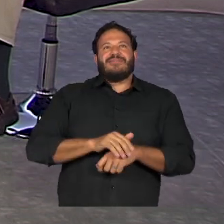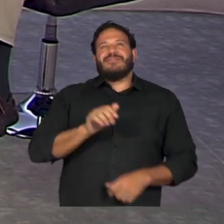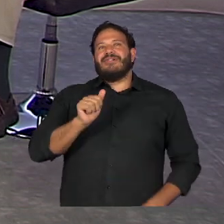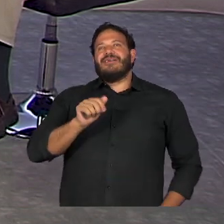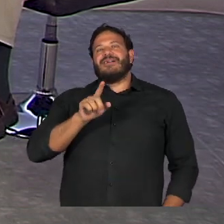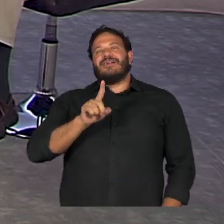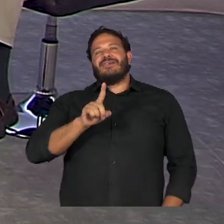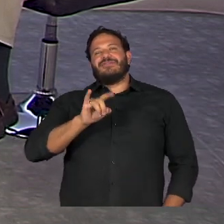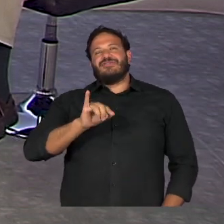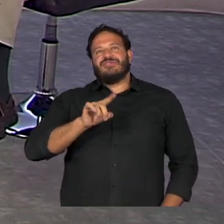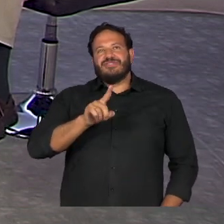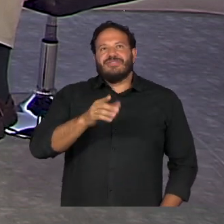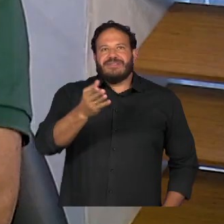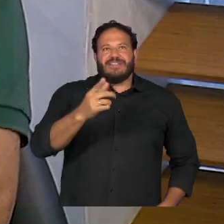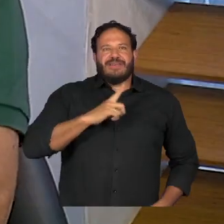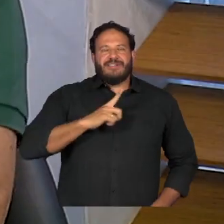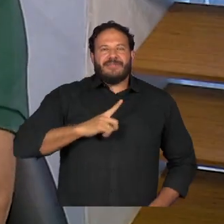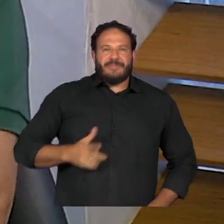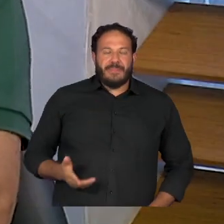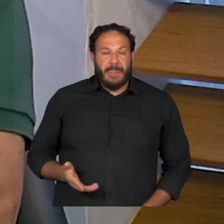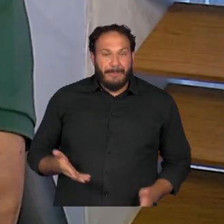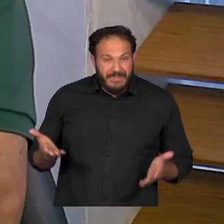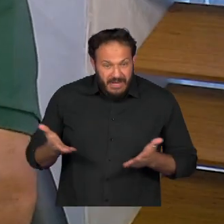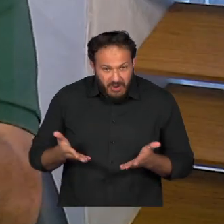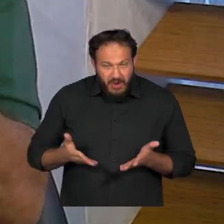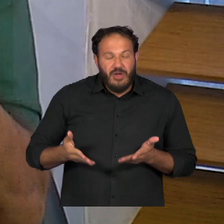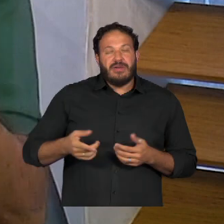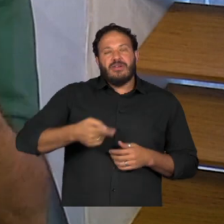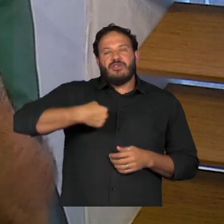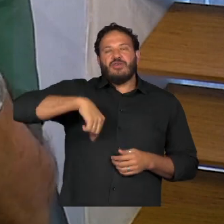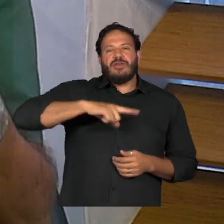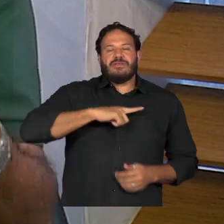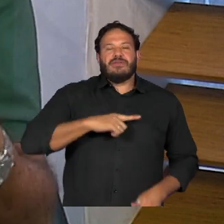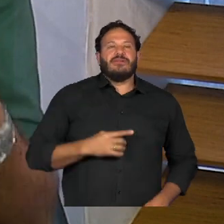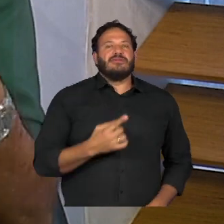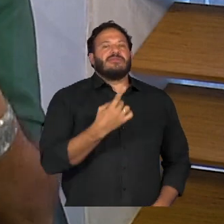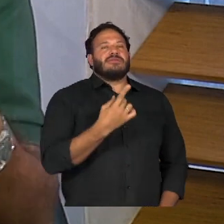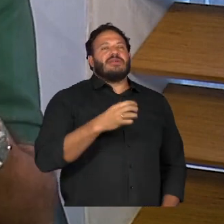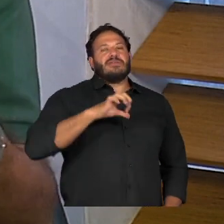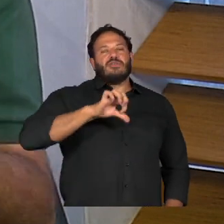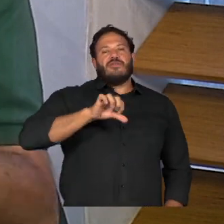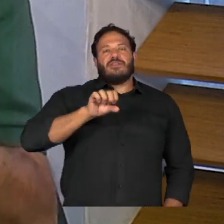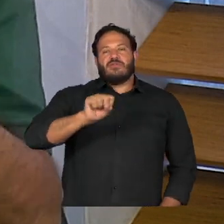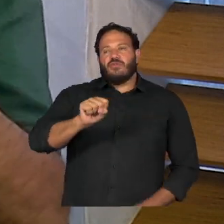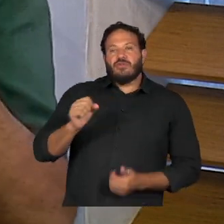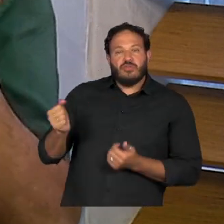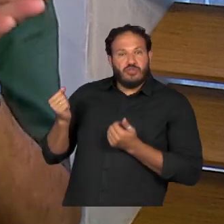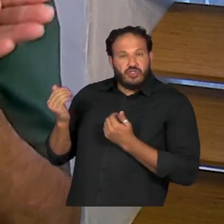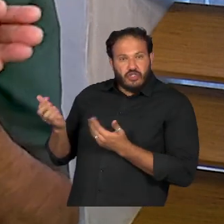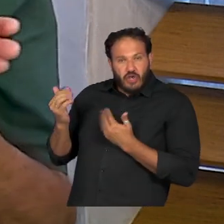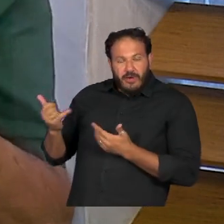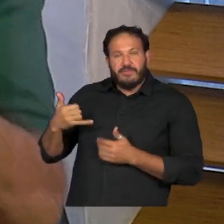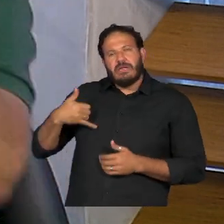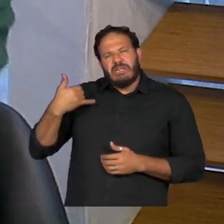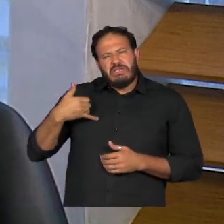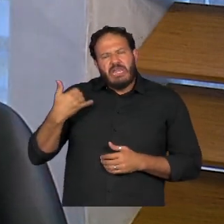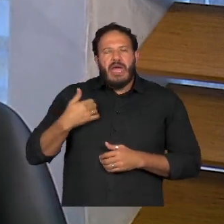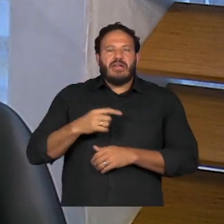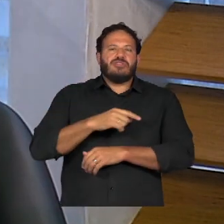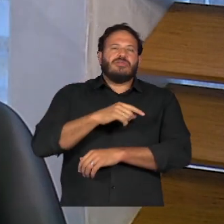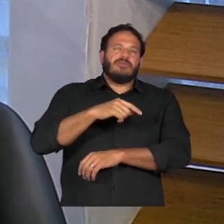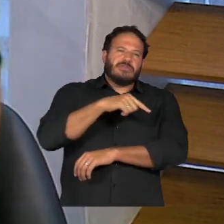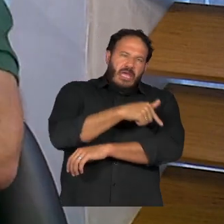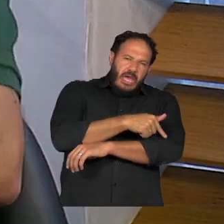Futuro Pois é atualmente nós temos 198 jovens com idades que vão do 7 aos